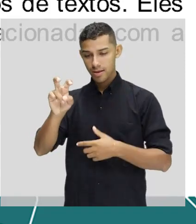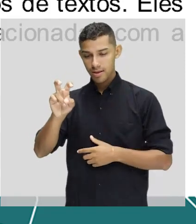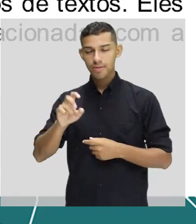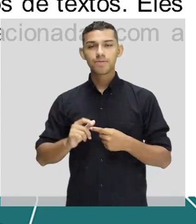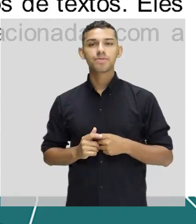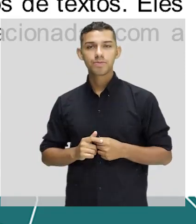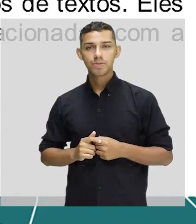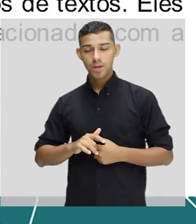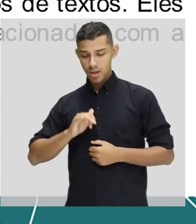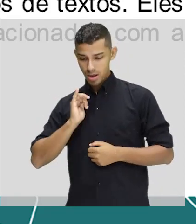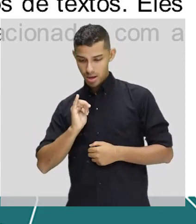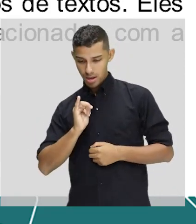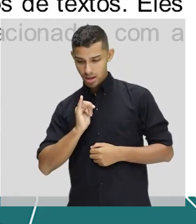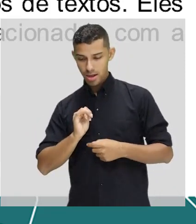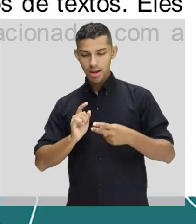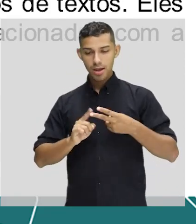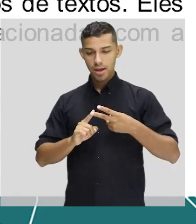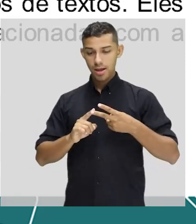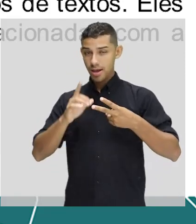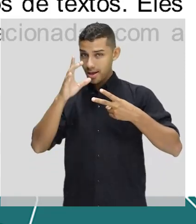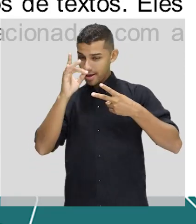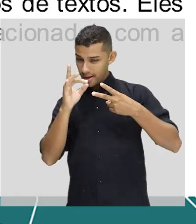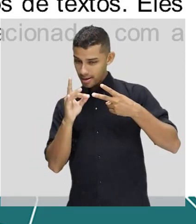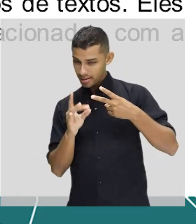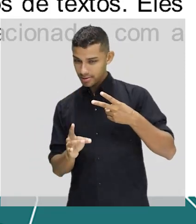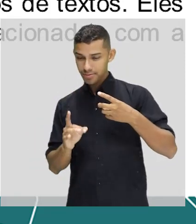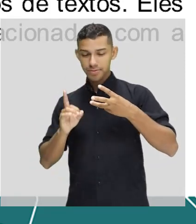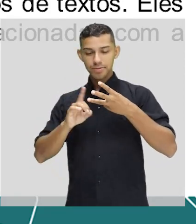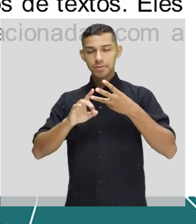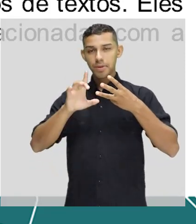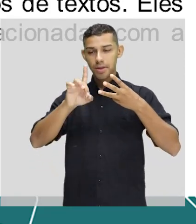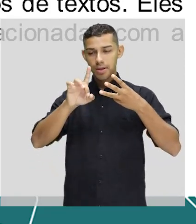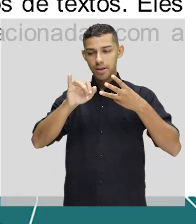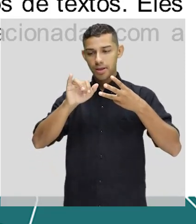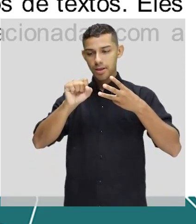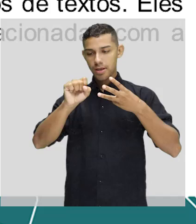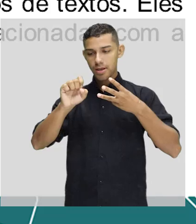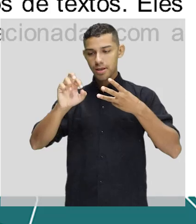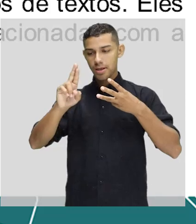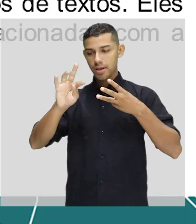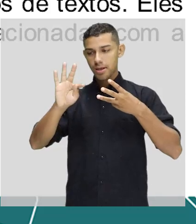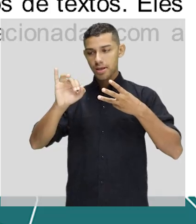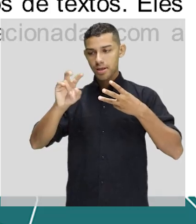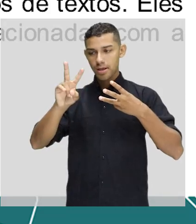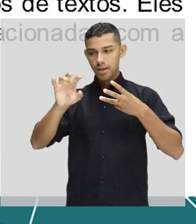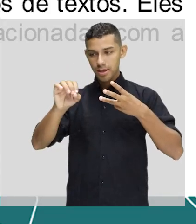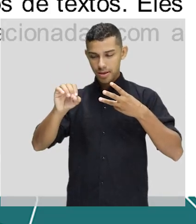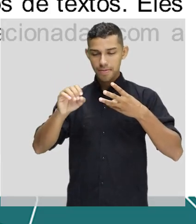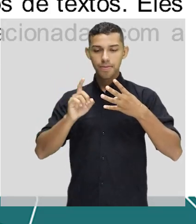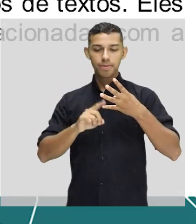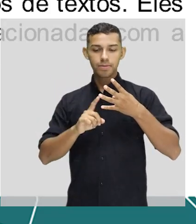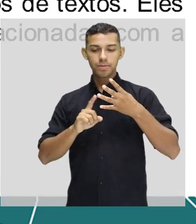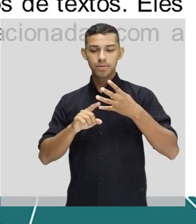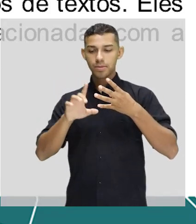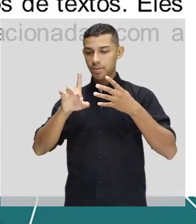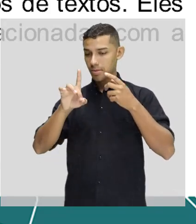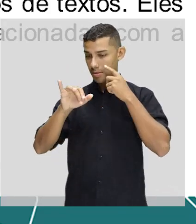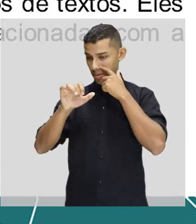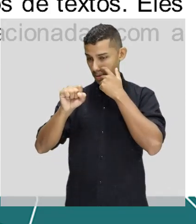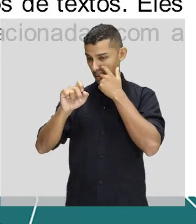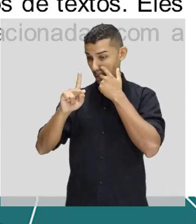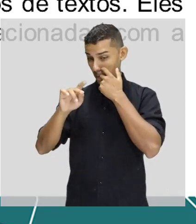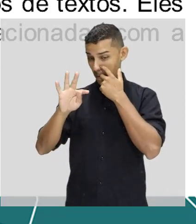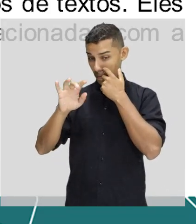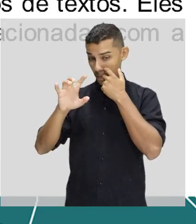narrativo, descritivo, dissertativo, expositivo e injuntivo, sendo caracterizados